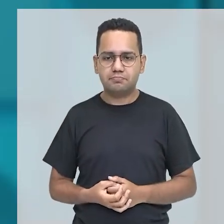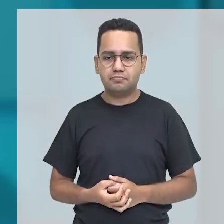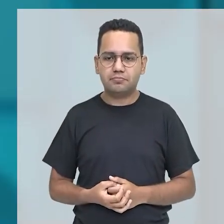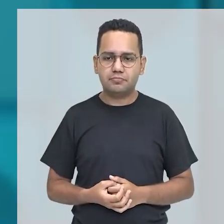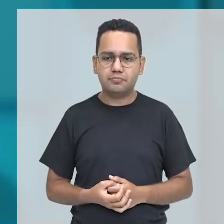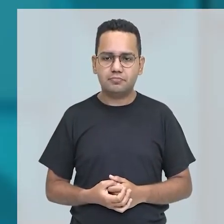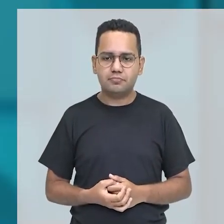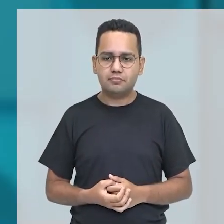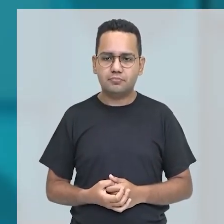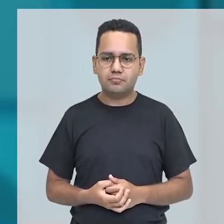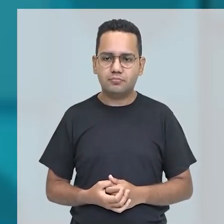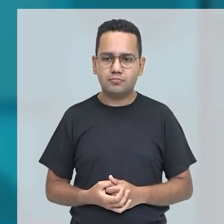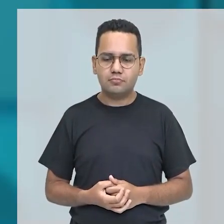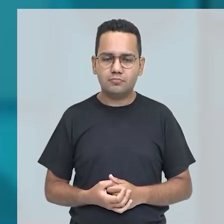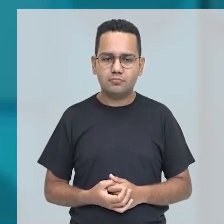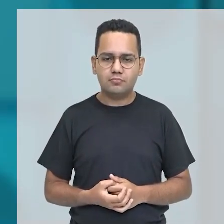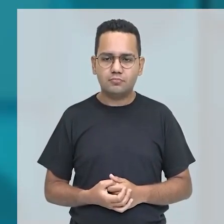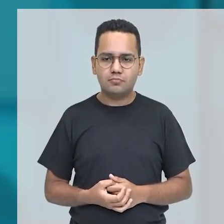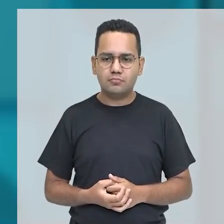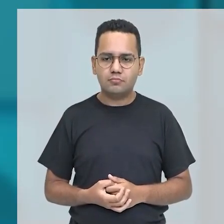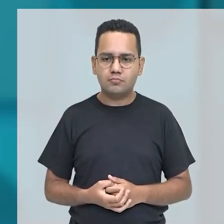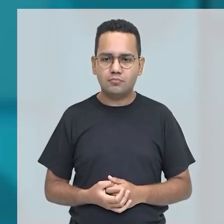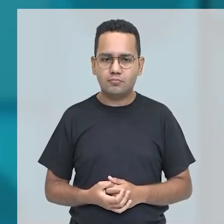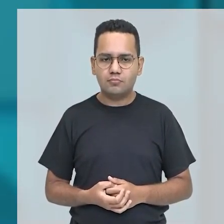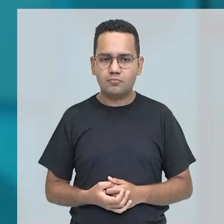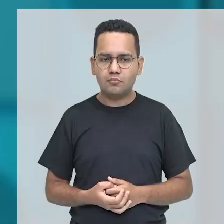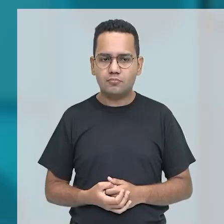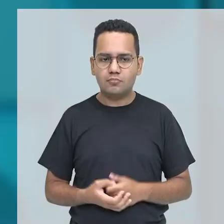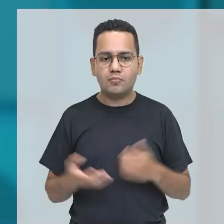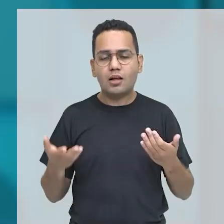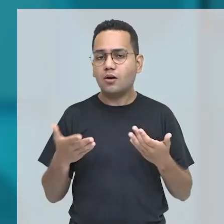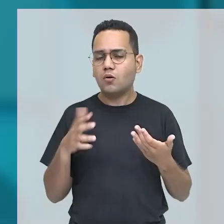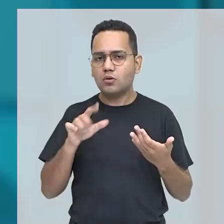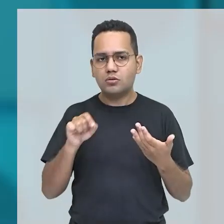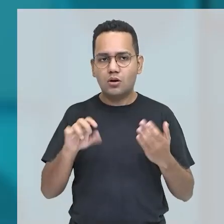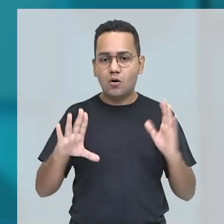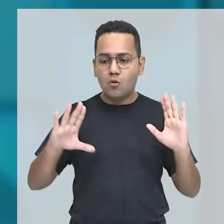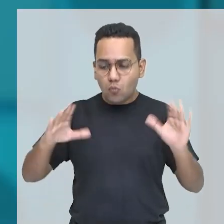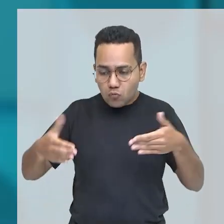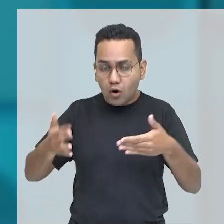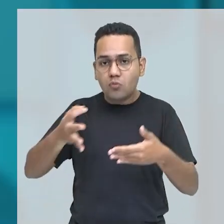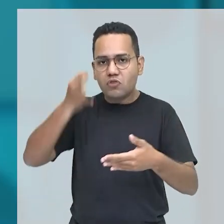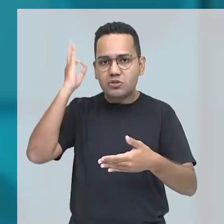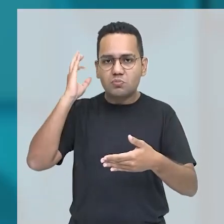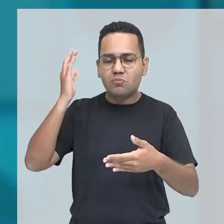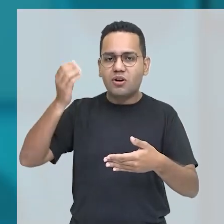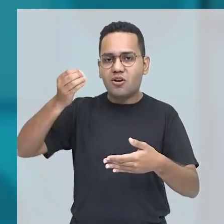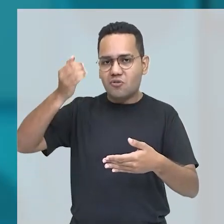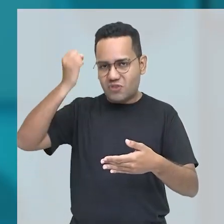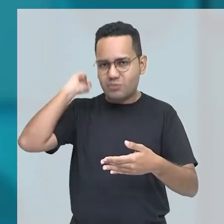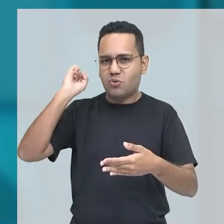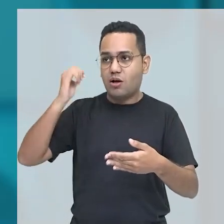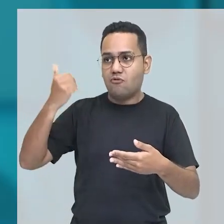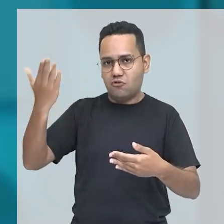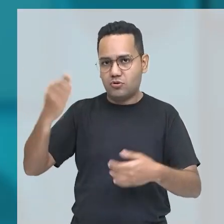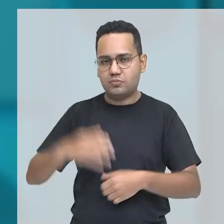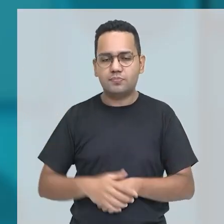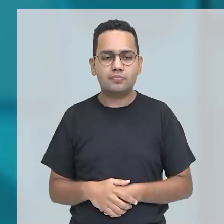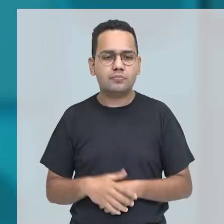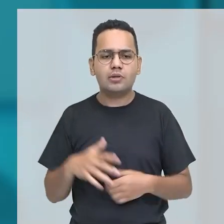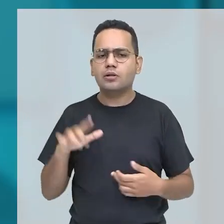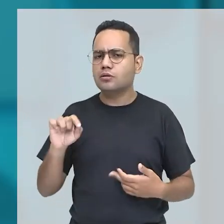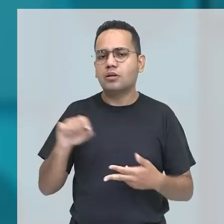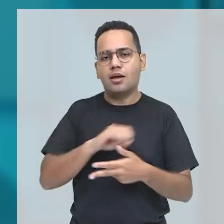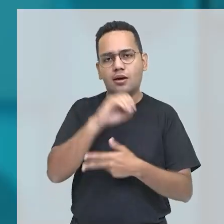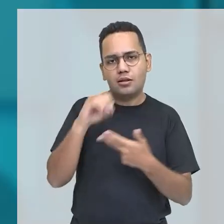agora vamos direcionar o nosso olhar para as avaliações externas. Então, vocês sabem que o Enem e